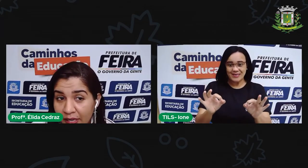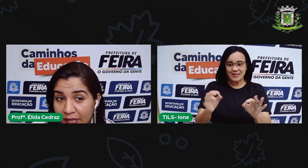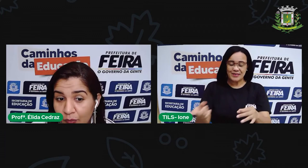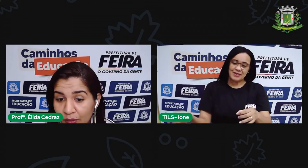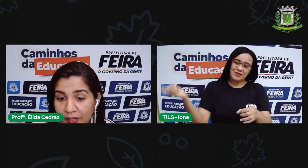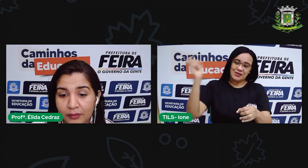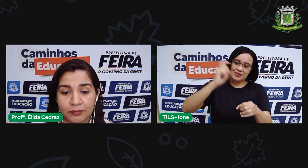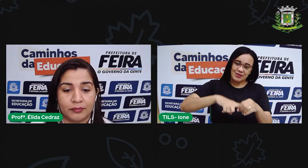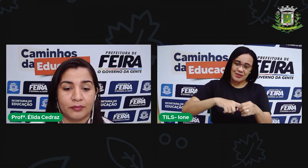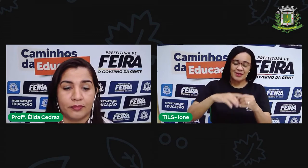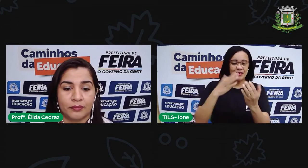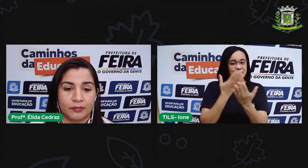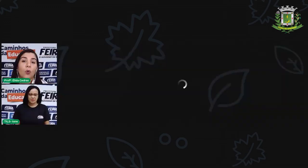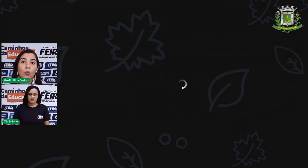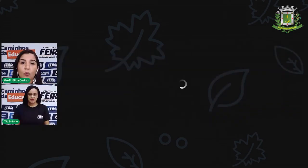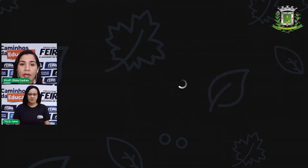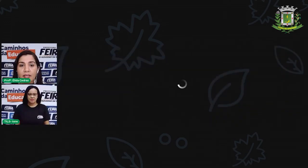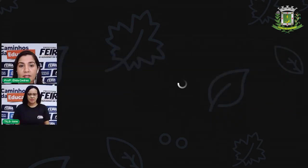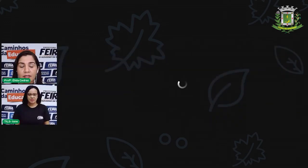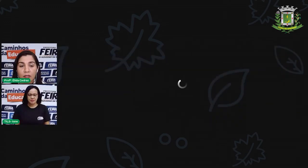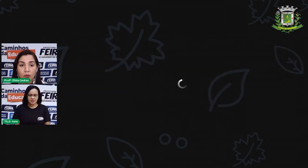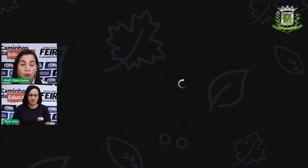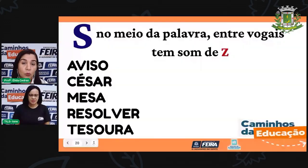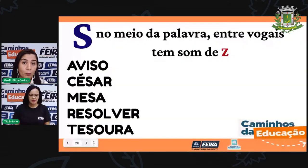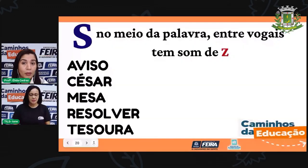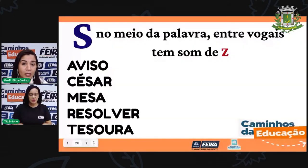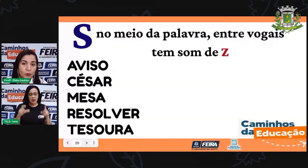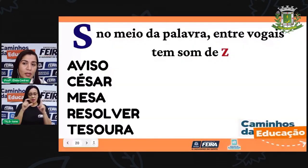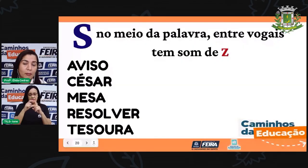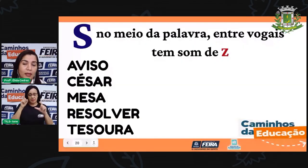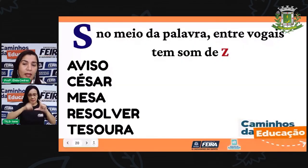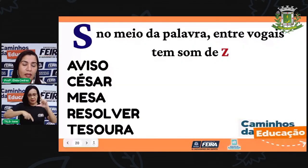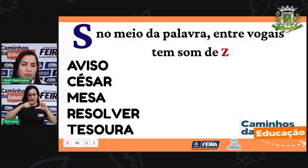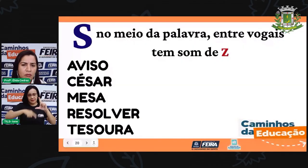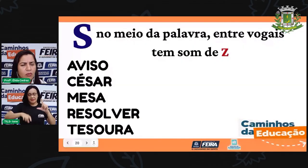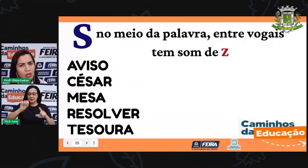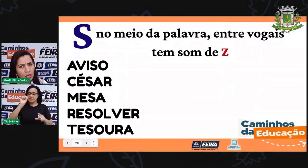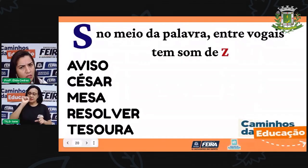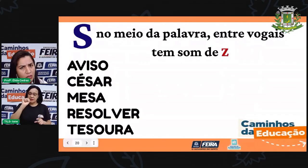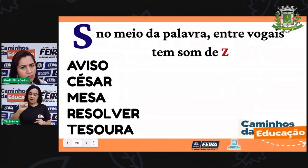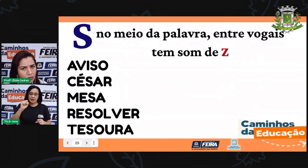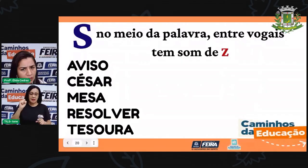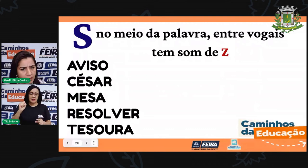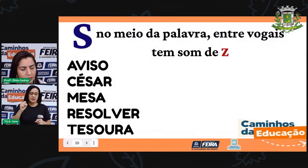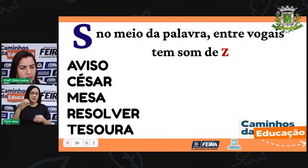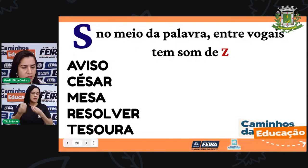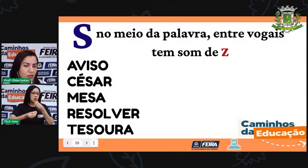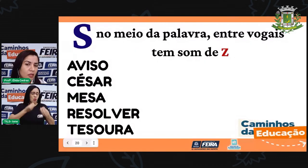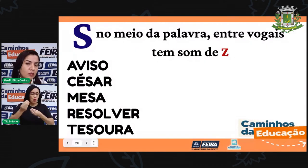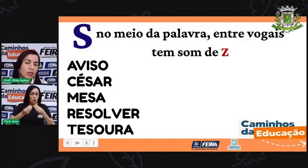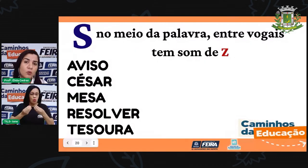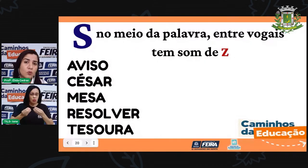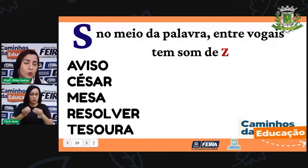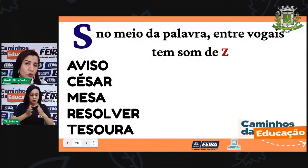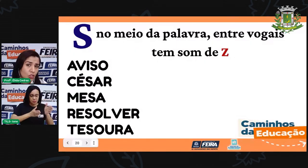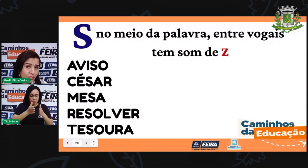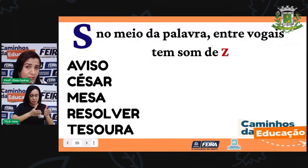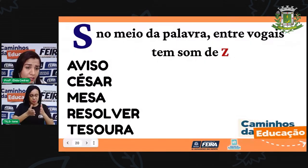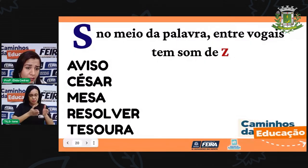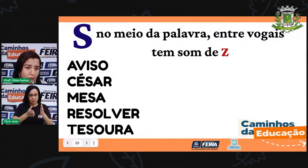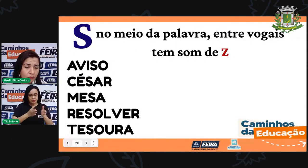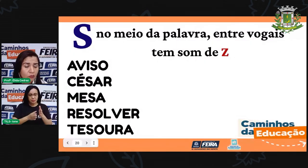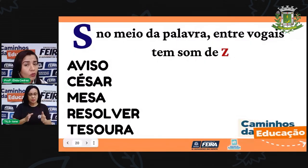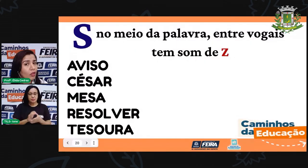nossa aula, o S no meio da palavra, entre vogais, tem o som